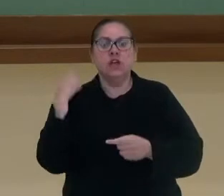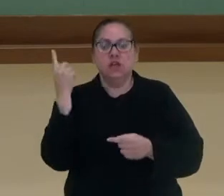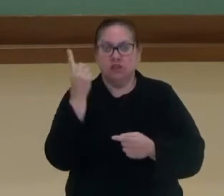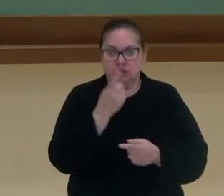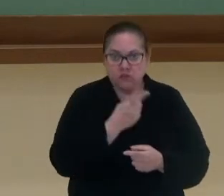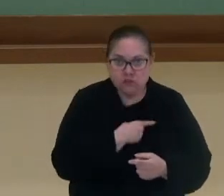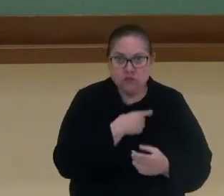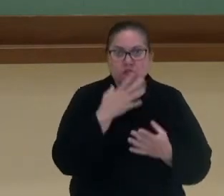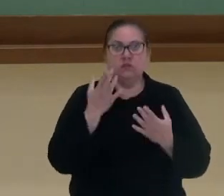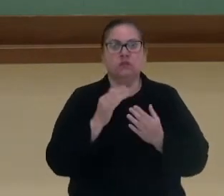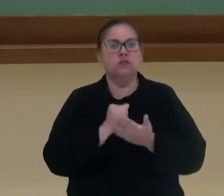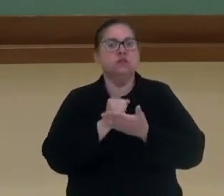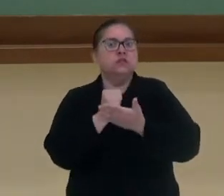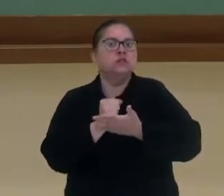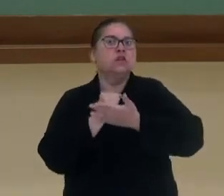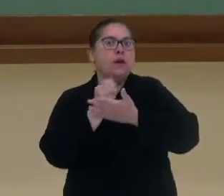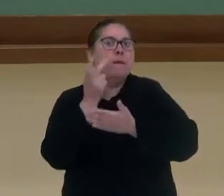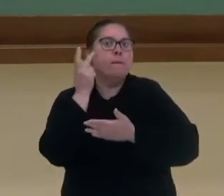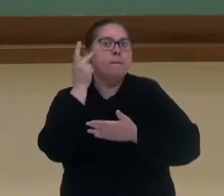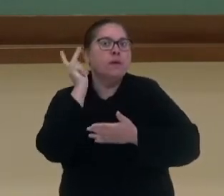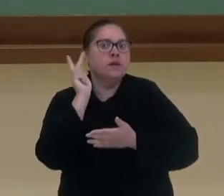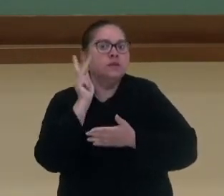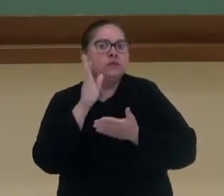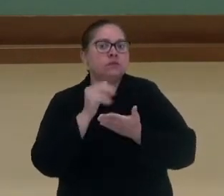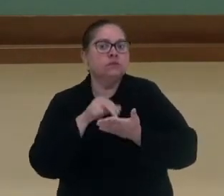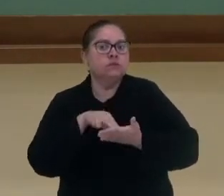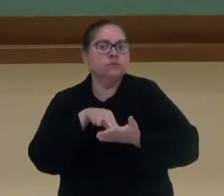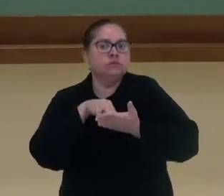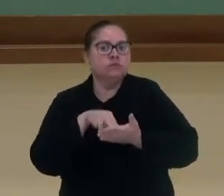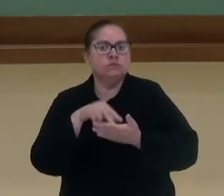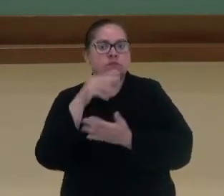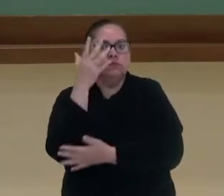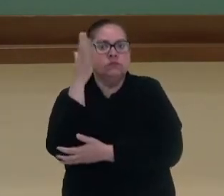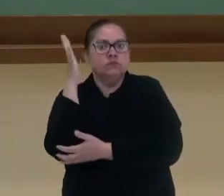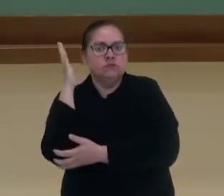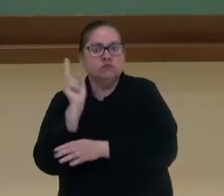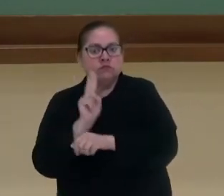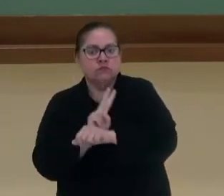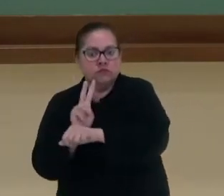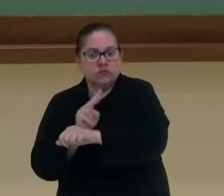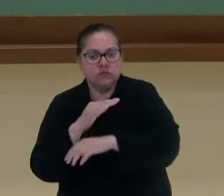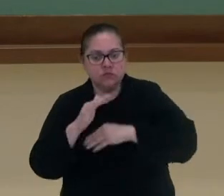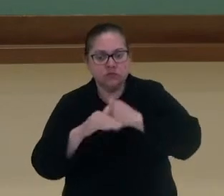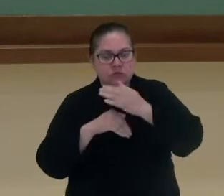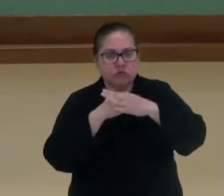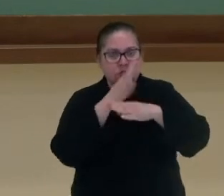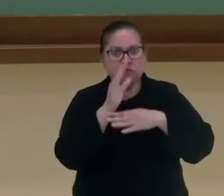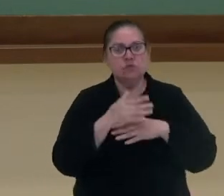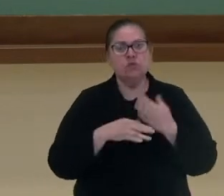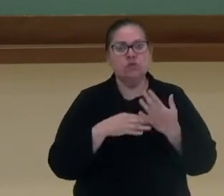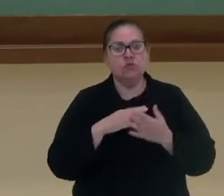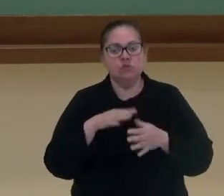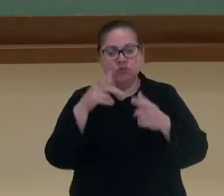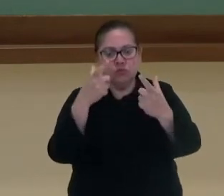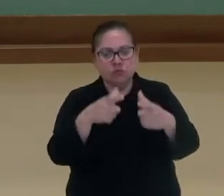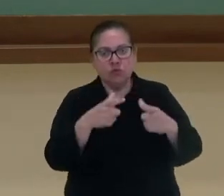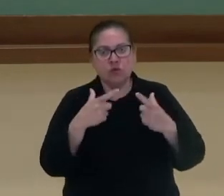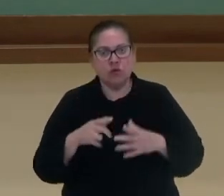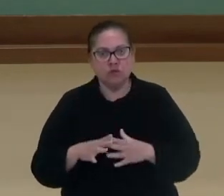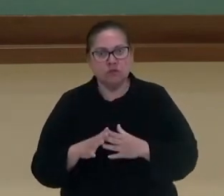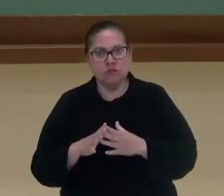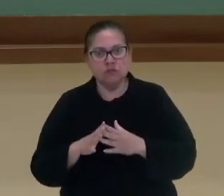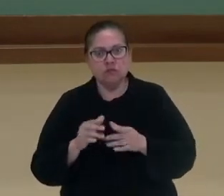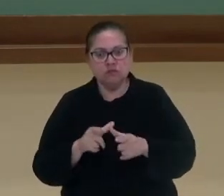gente contribua para a sustentabilidade e desenvolvimento do local